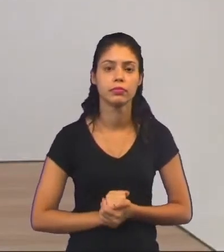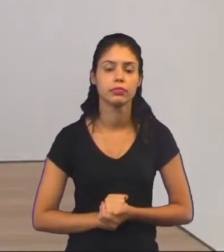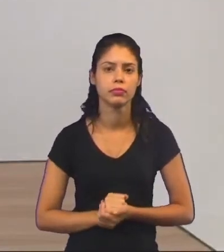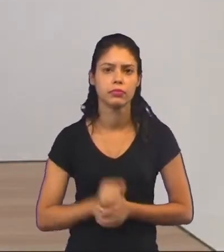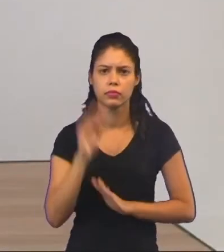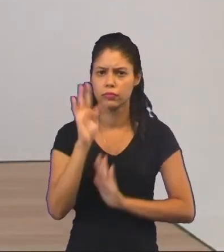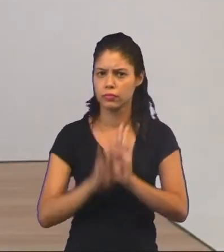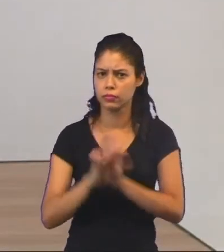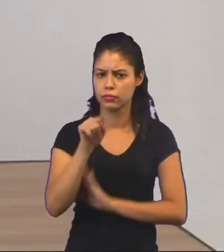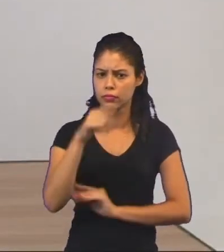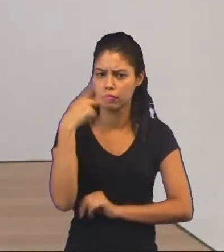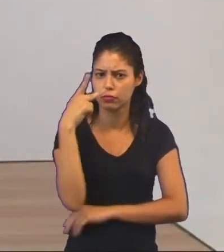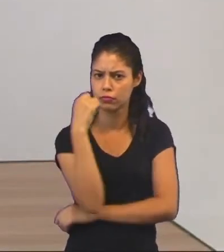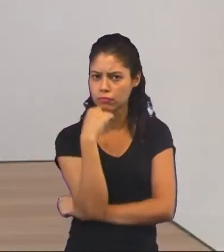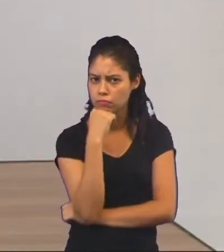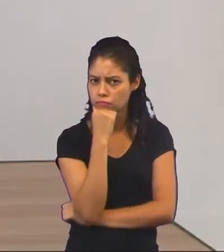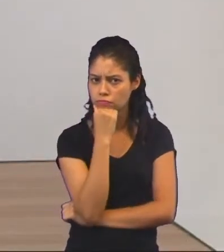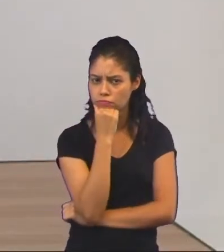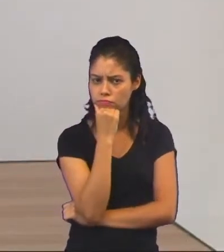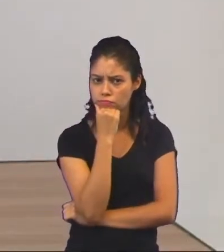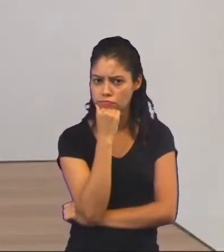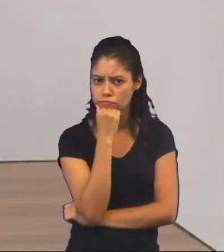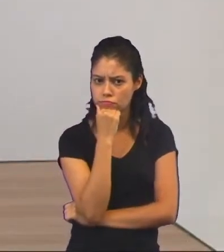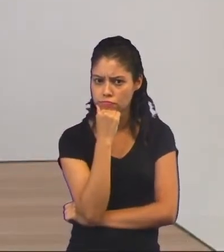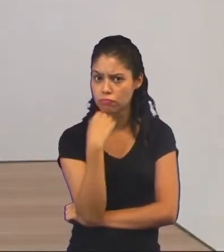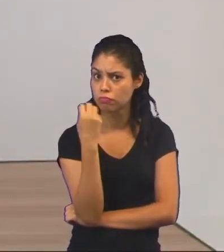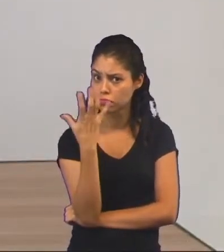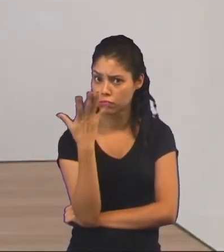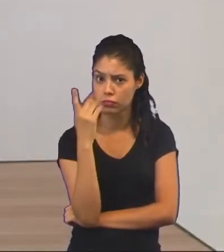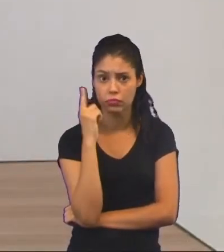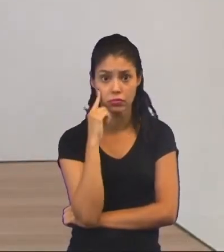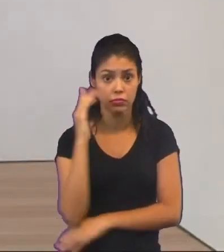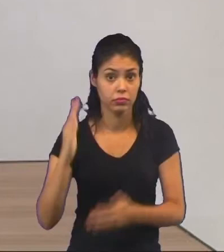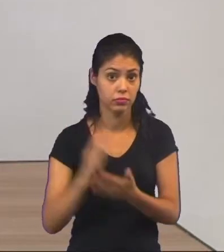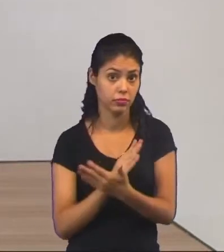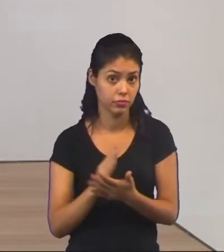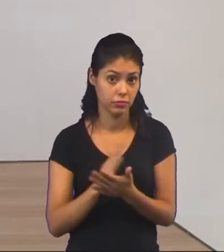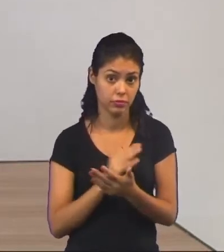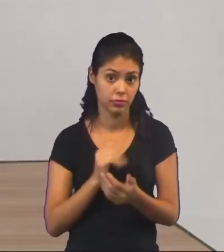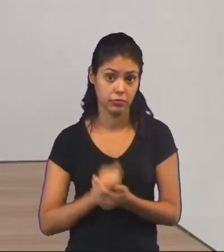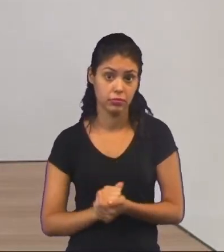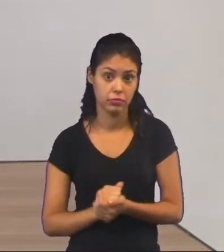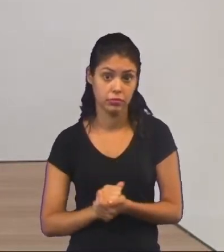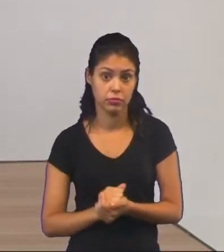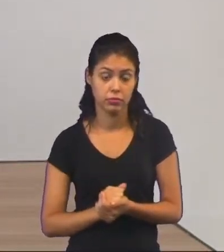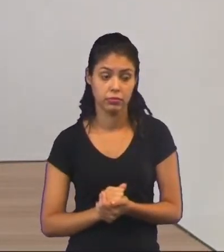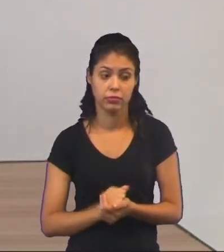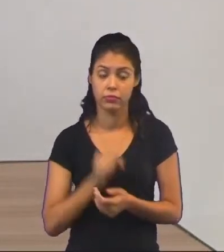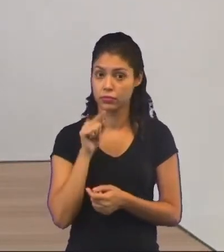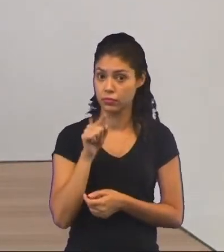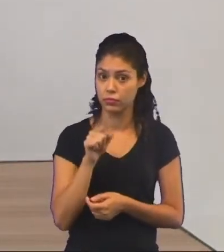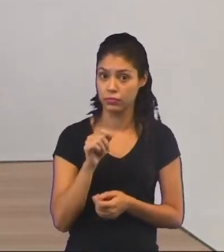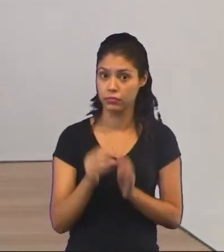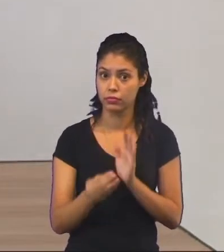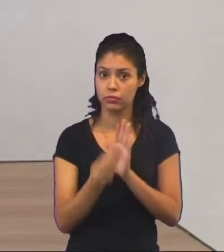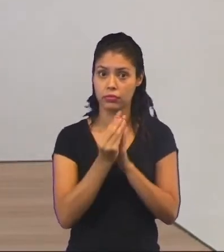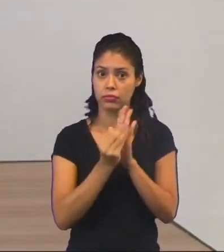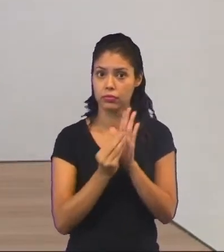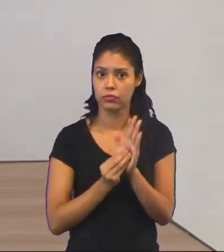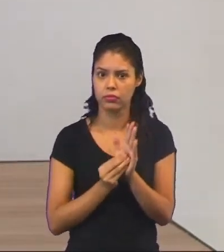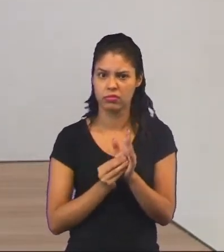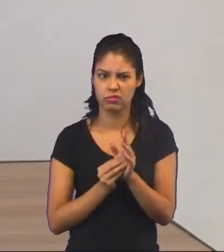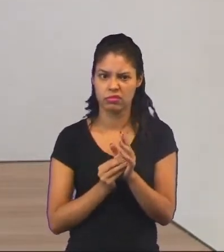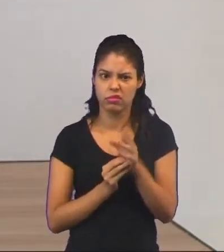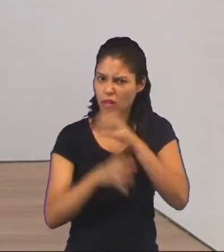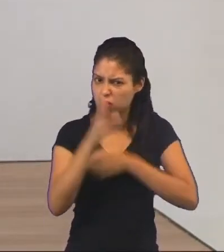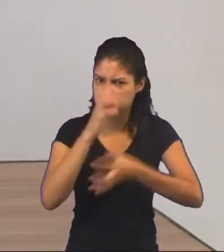Que texto é esse que nós lemos? Bom, alguns estão falando aí, talvez, professor, isso é uma receita, mas ela está